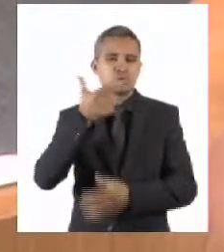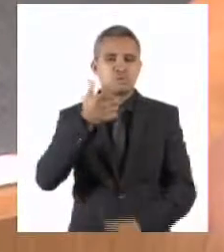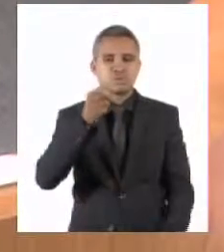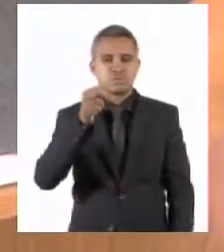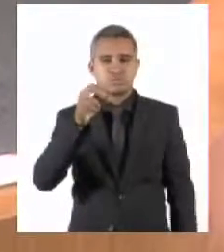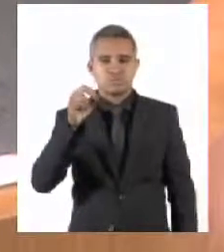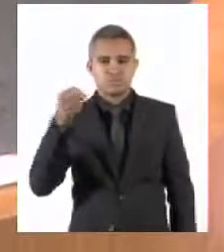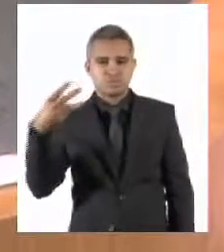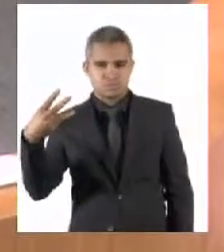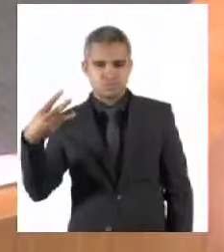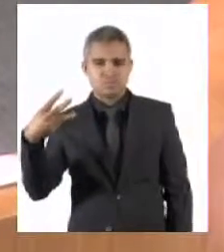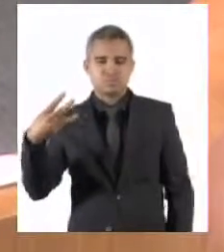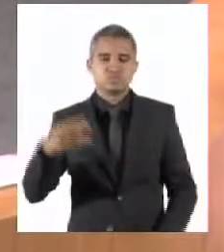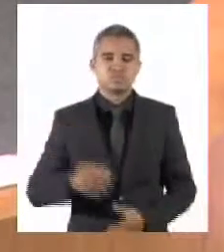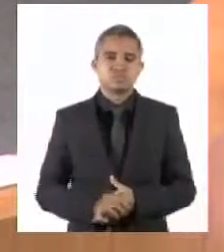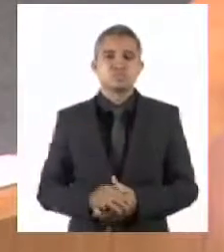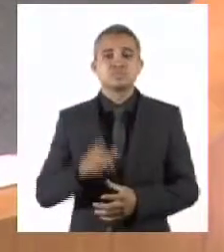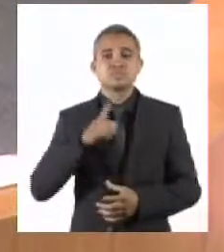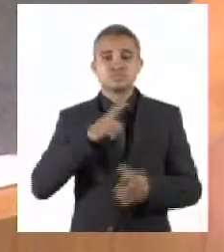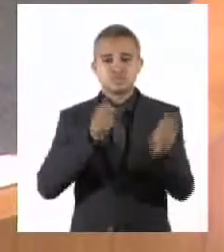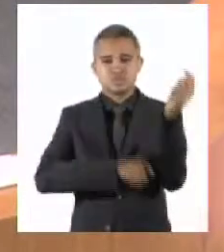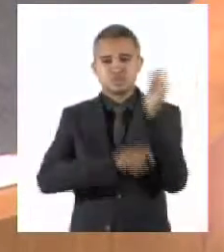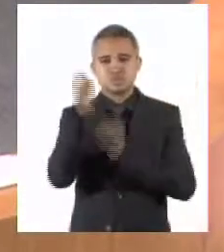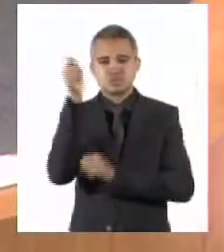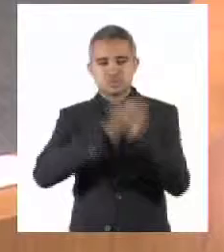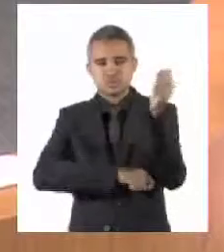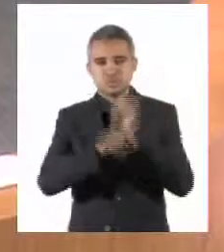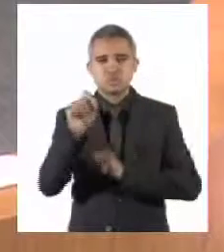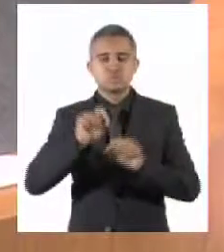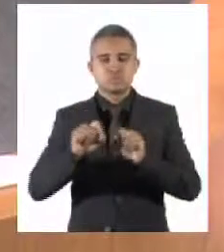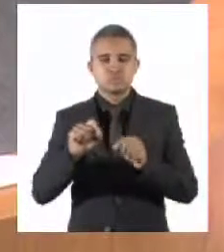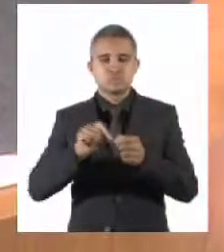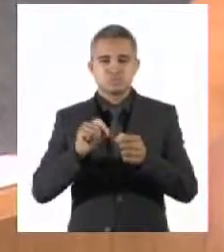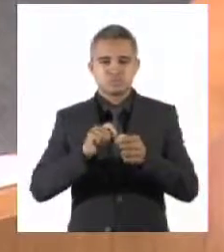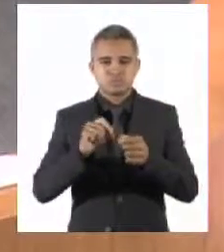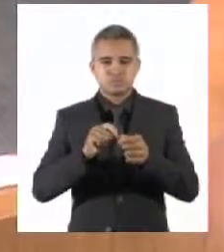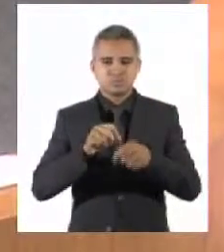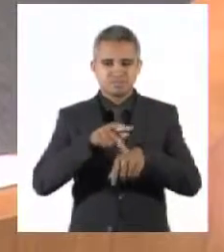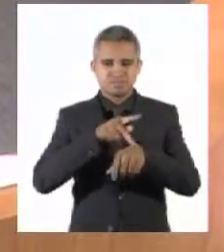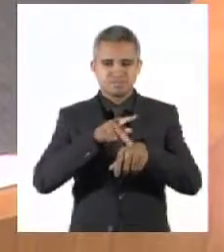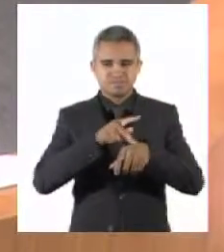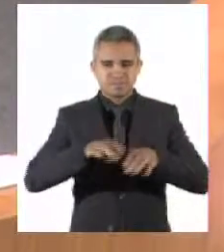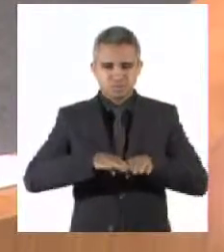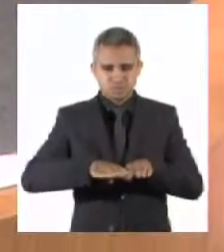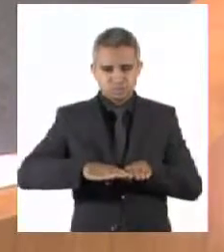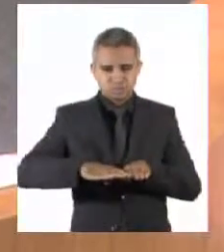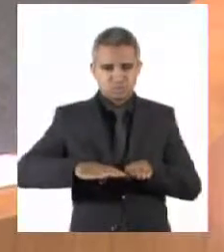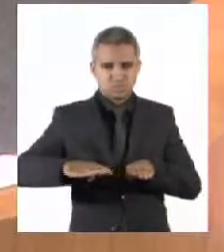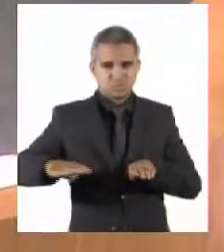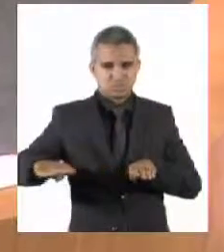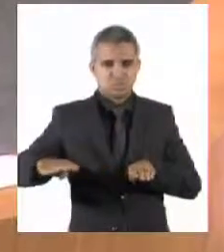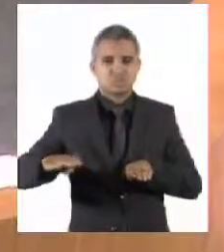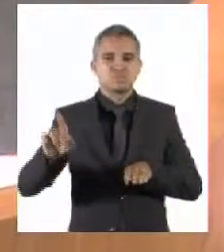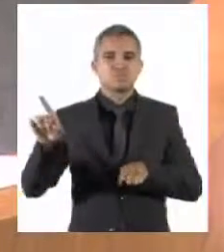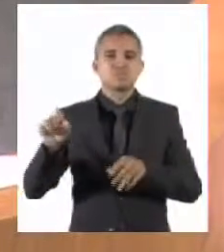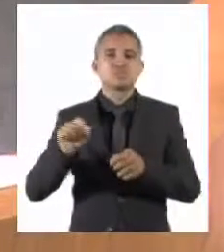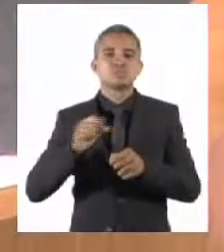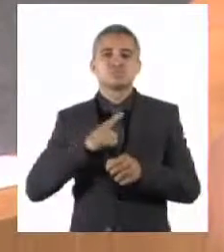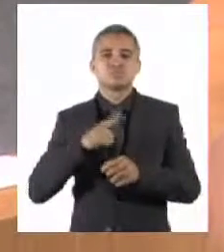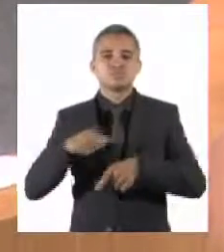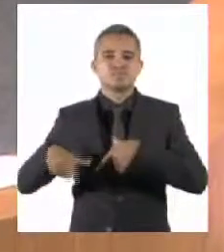denúncia sobre uma indústria de asfalto que funciona em Paço do Lumiar irregularmente.